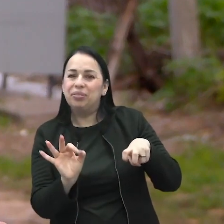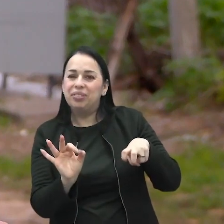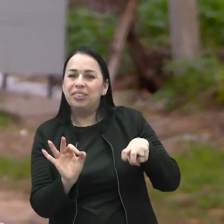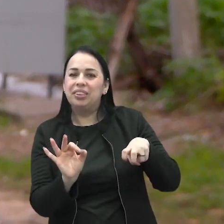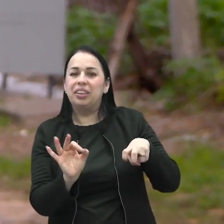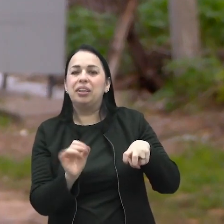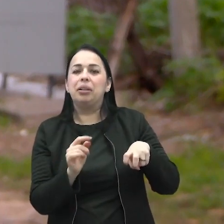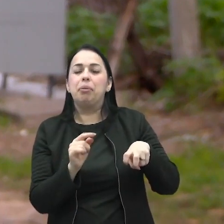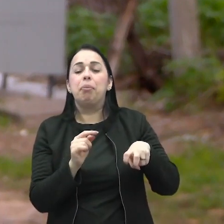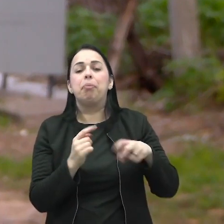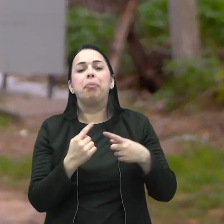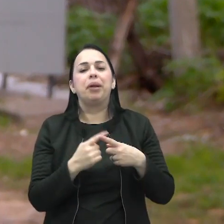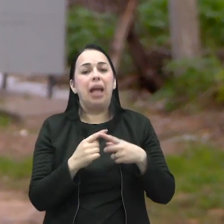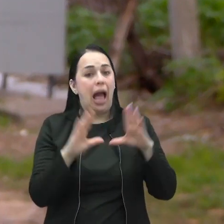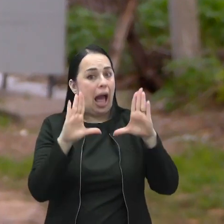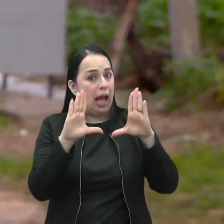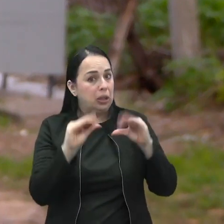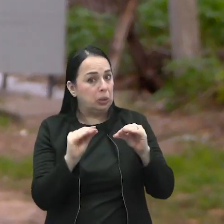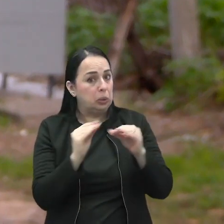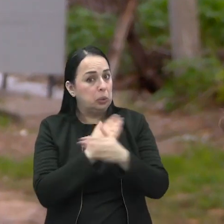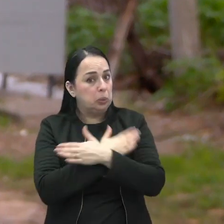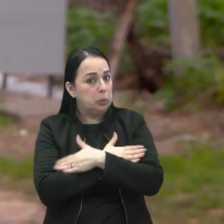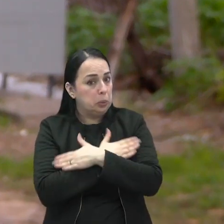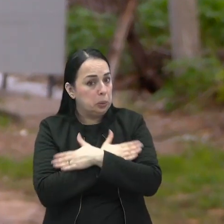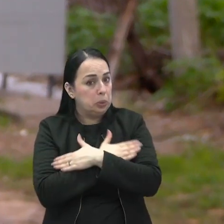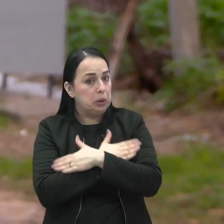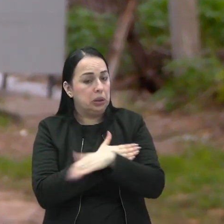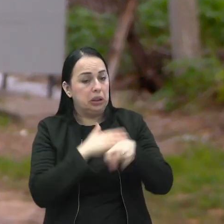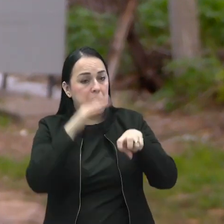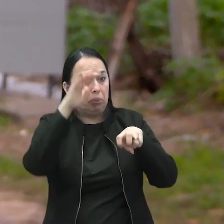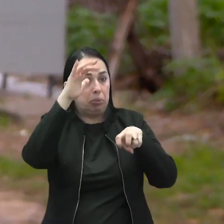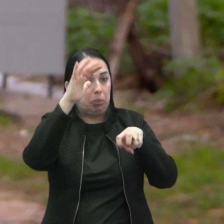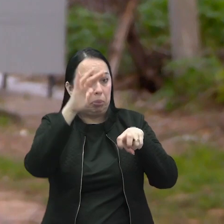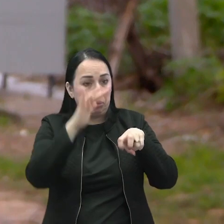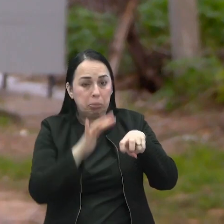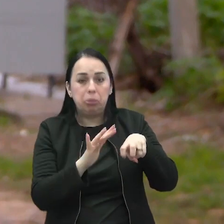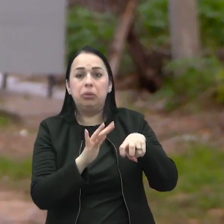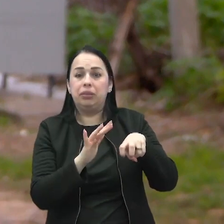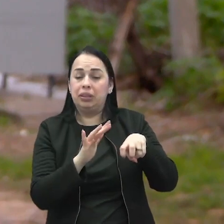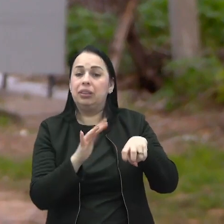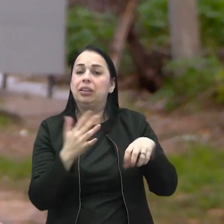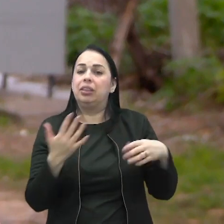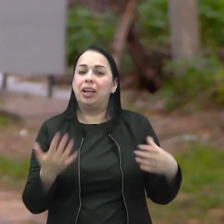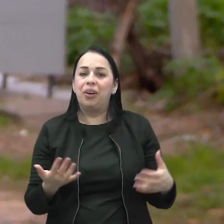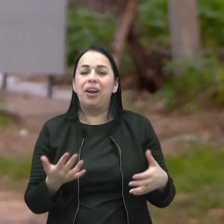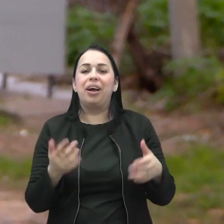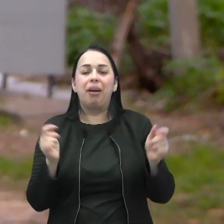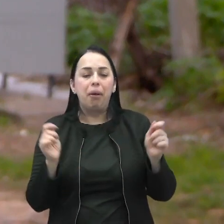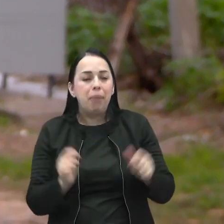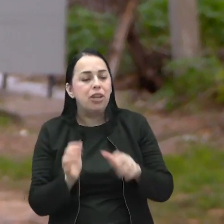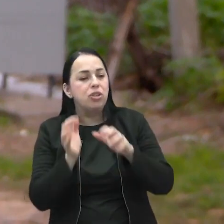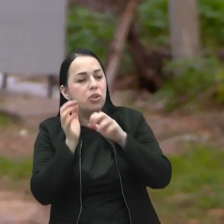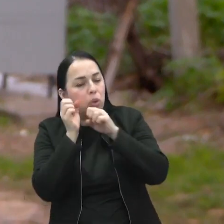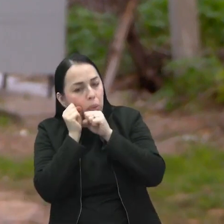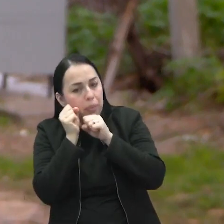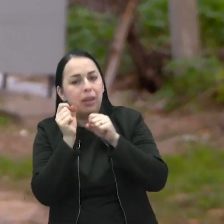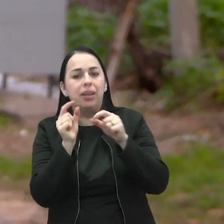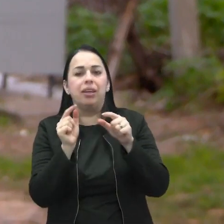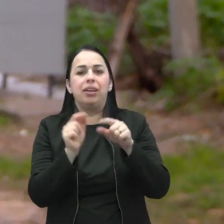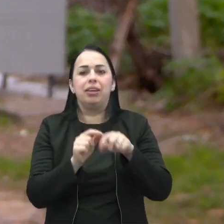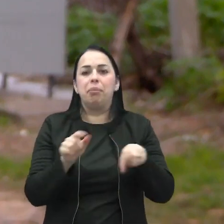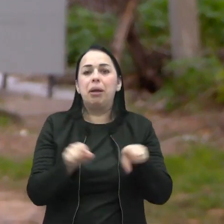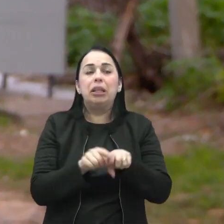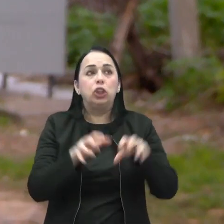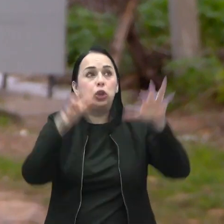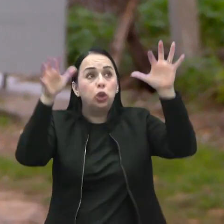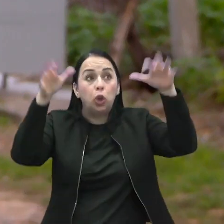certa. Porque existe o frio da noite, né? Existe o sereno da noite. E só deles terem aonde dormirem, aonde